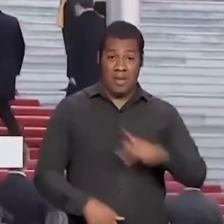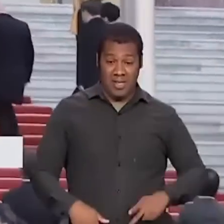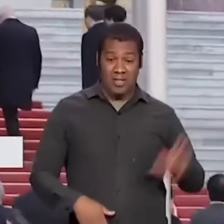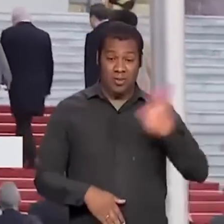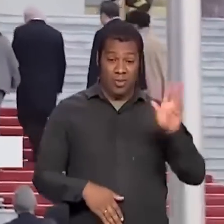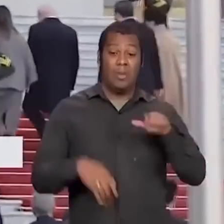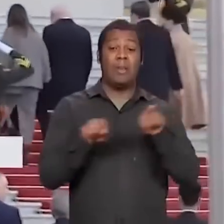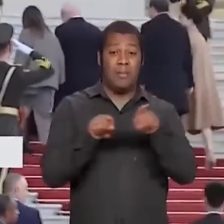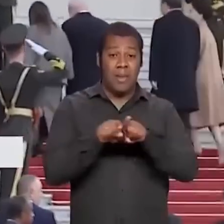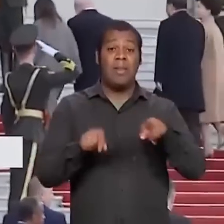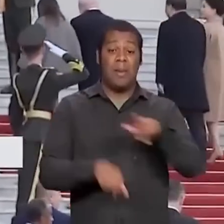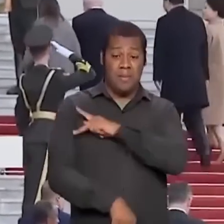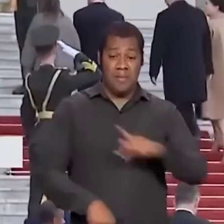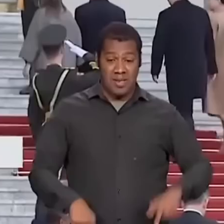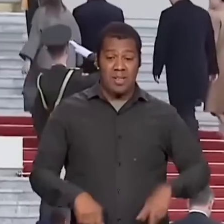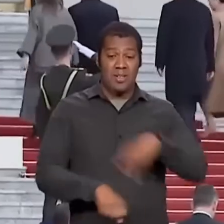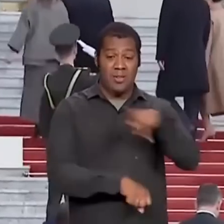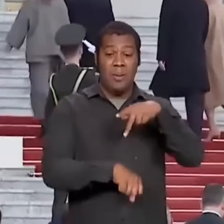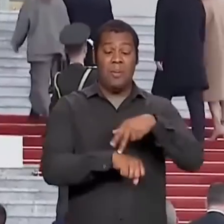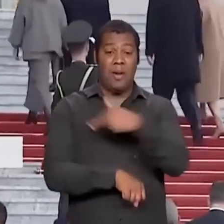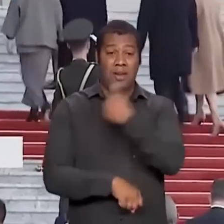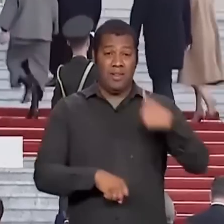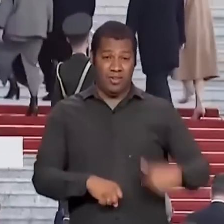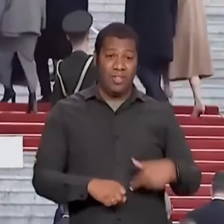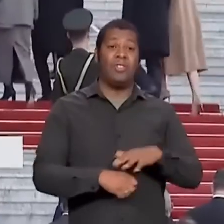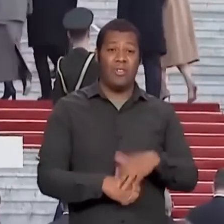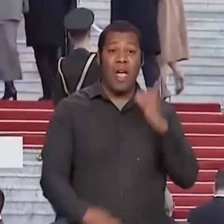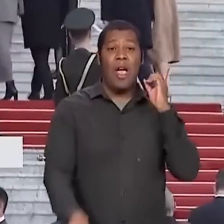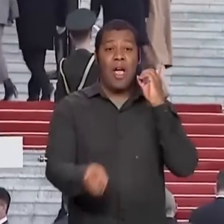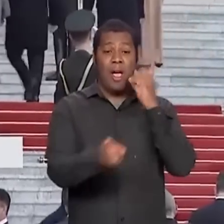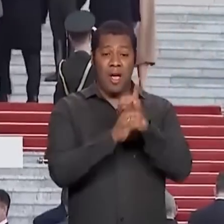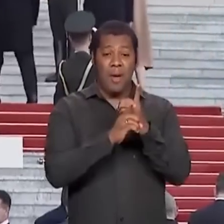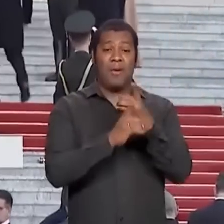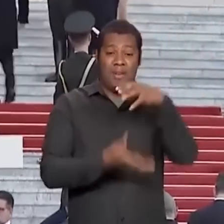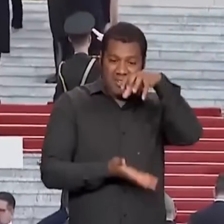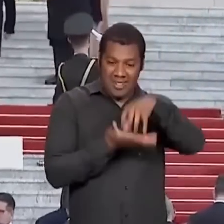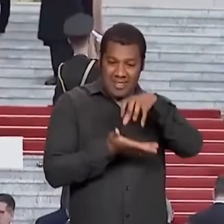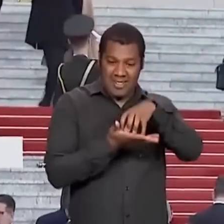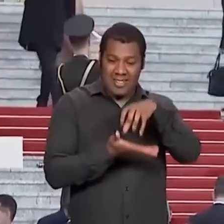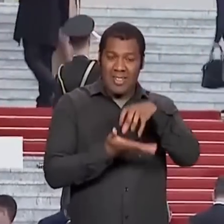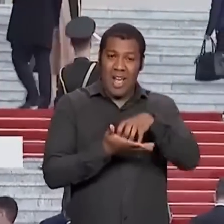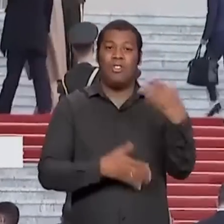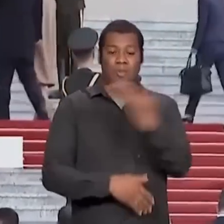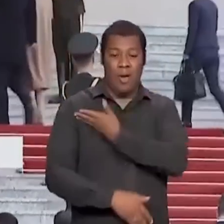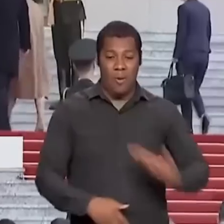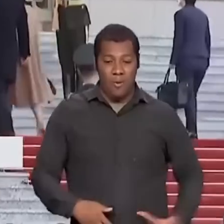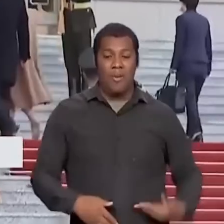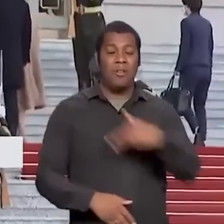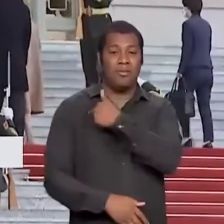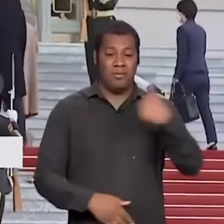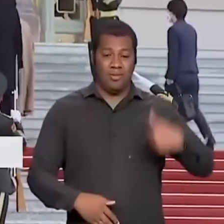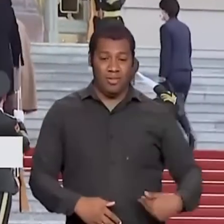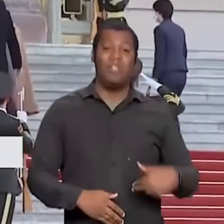Jinping se dirigem aí para o interior do Palácio aí do Povo, que é a sede do governo chinês, ao término dessa